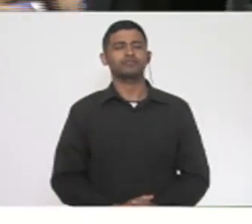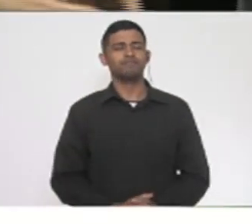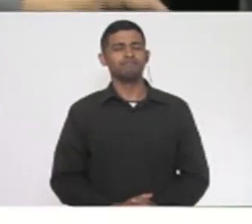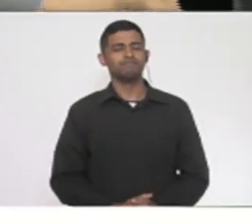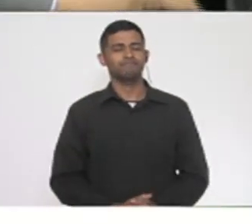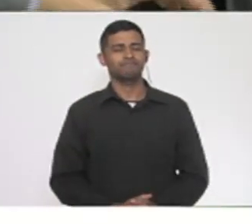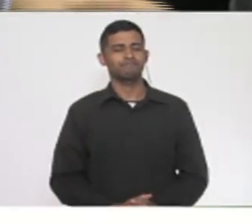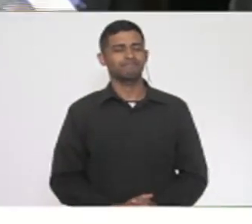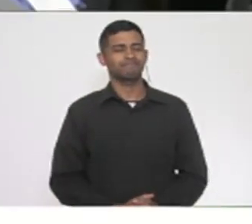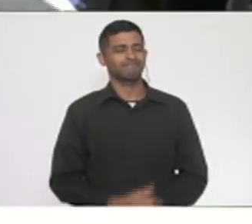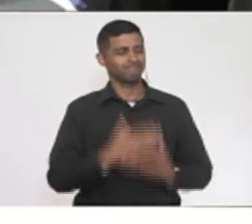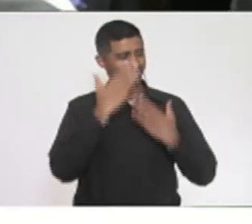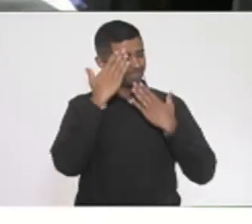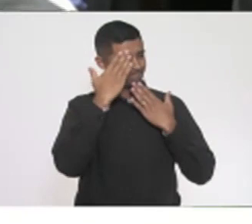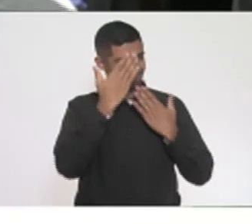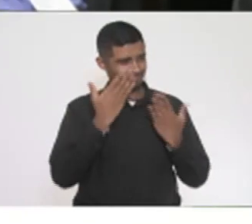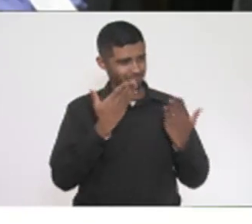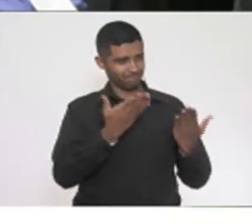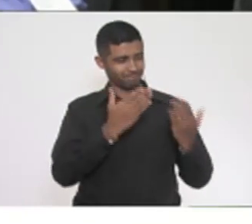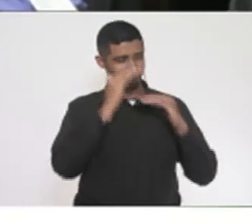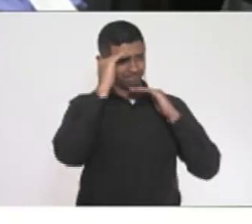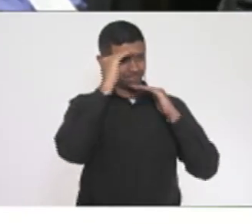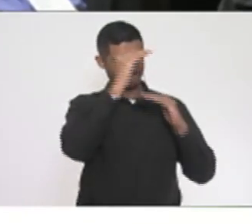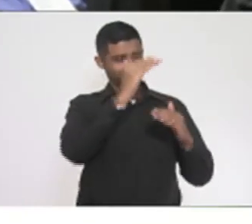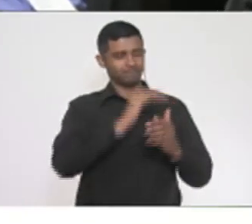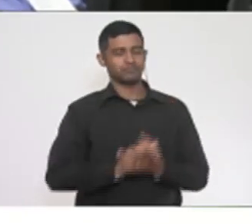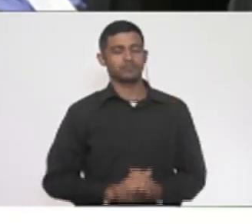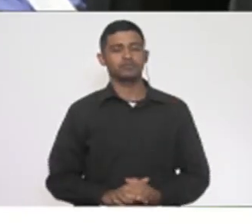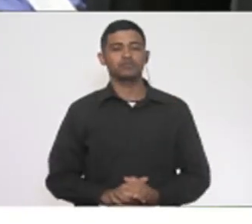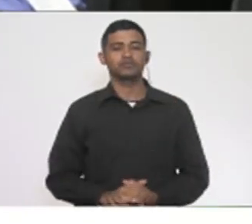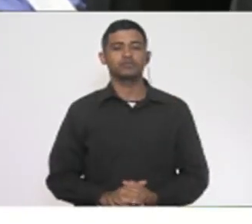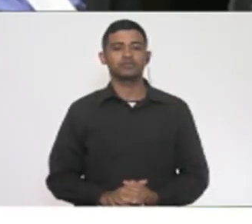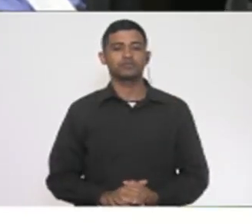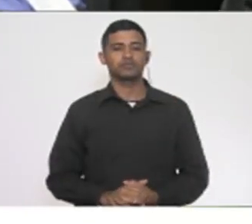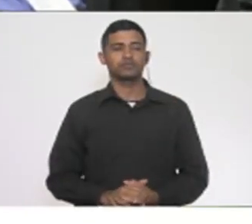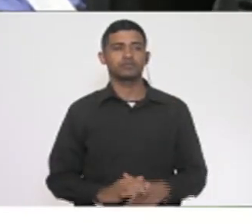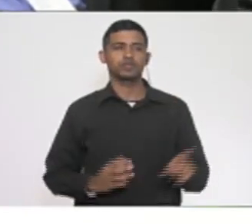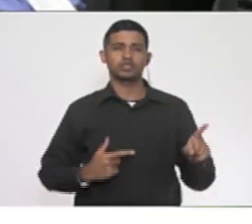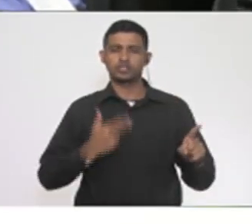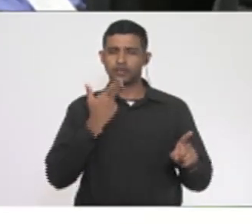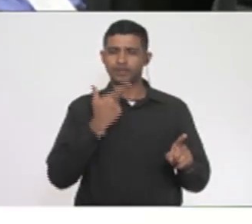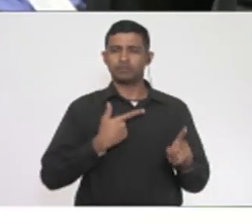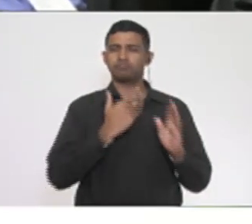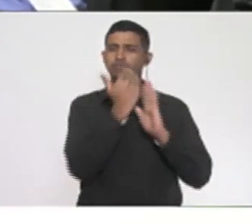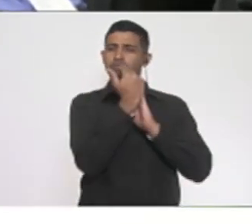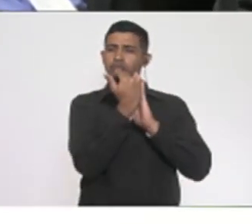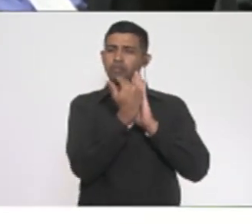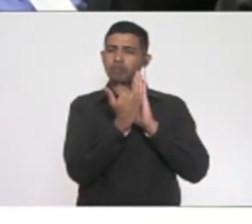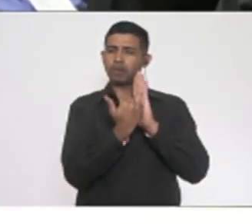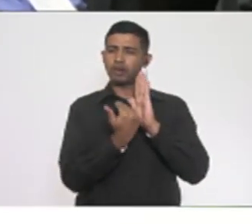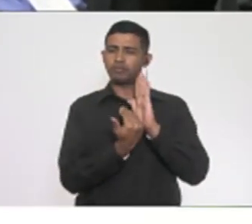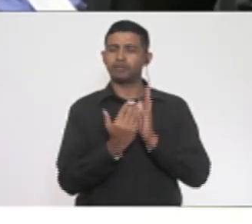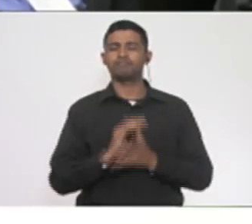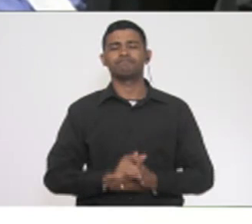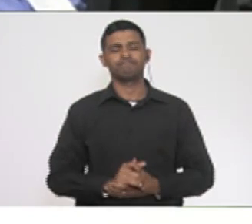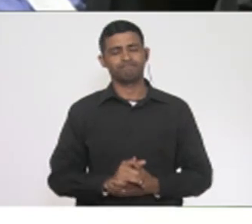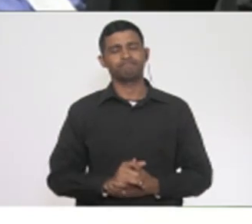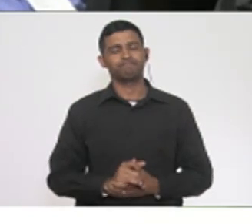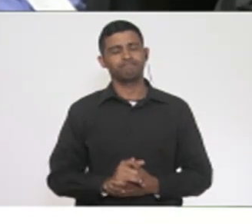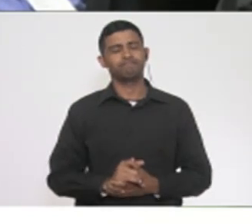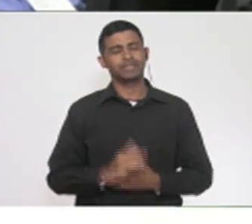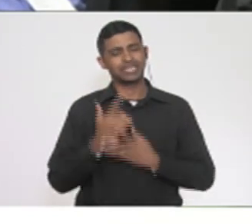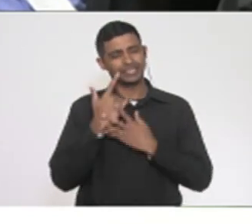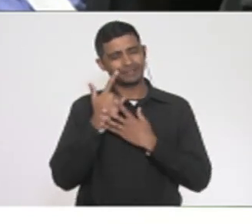Vossa Excelência por ter trazido essa demanda que estava tirando realmente